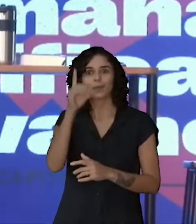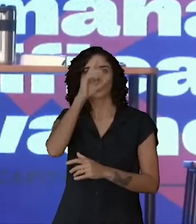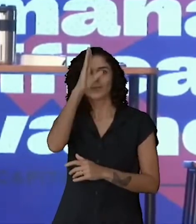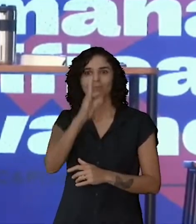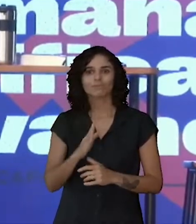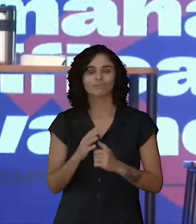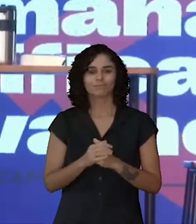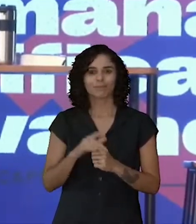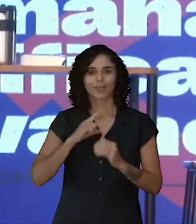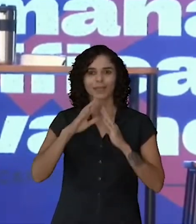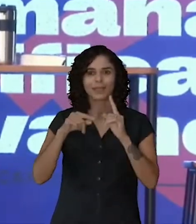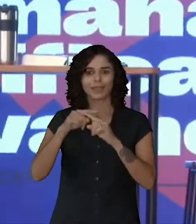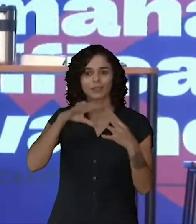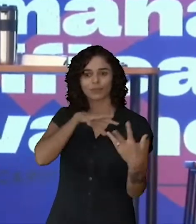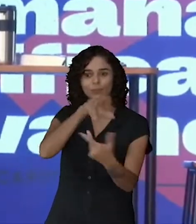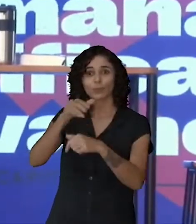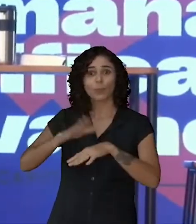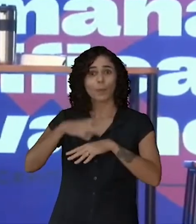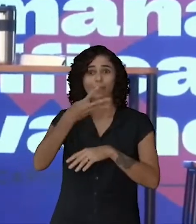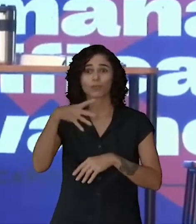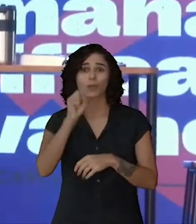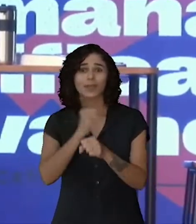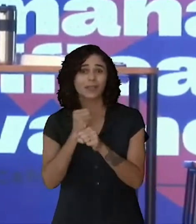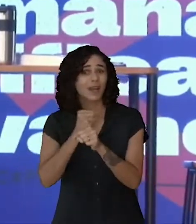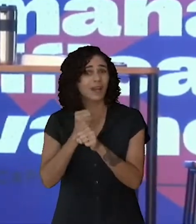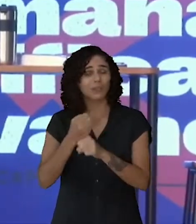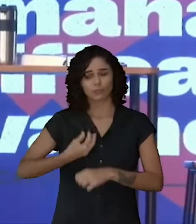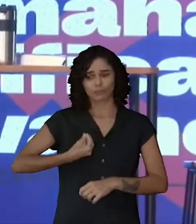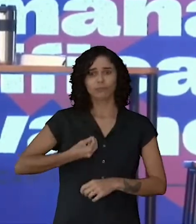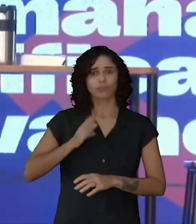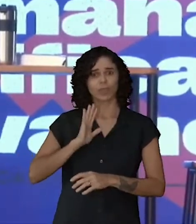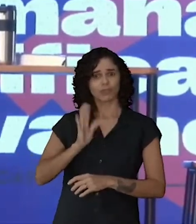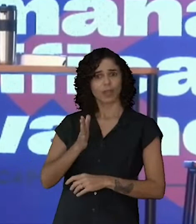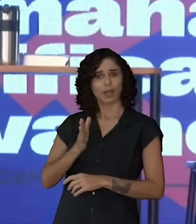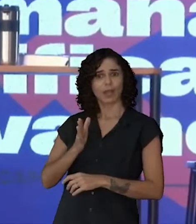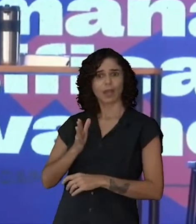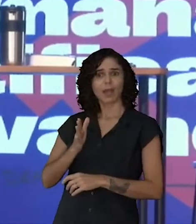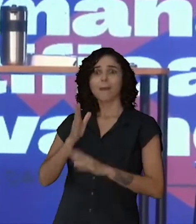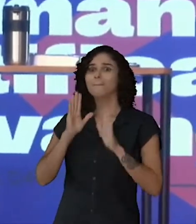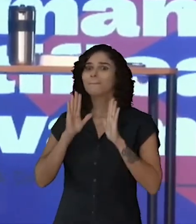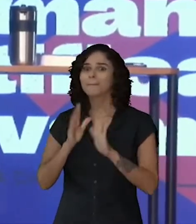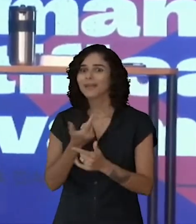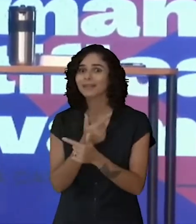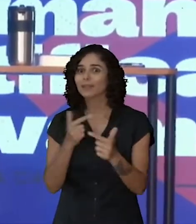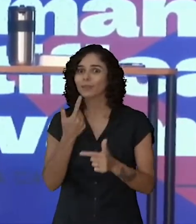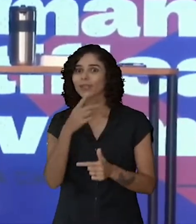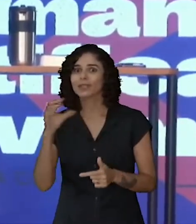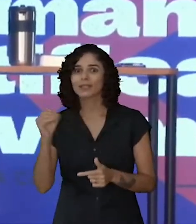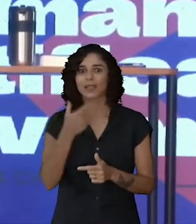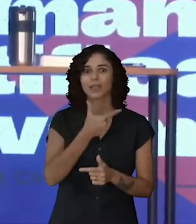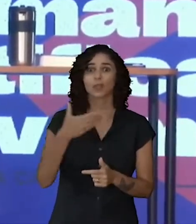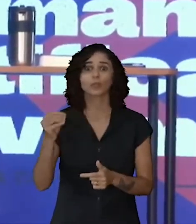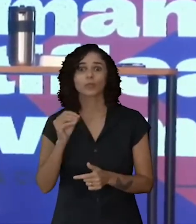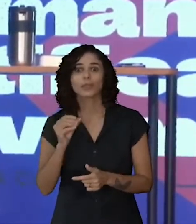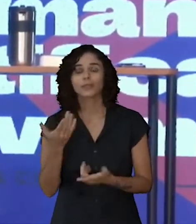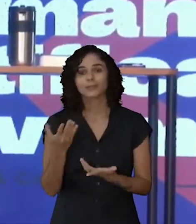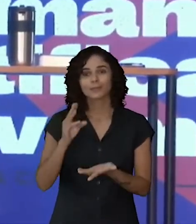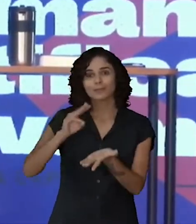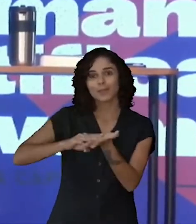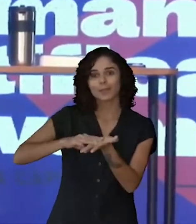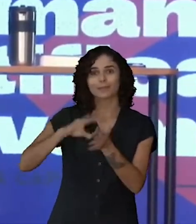de 40 anos de existência que não têm 100 ou 200 membros. E Deus vai nos